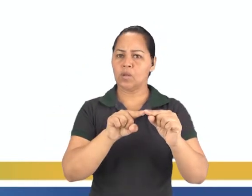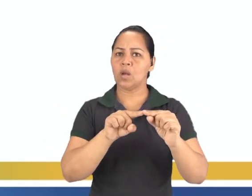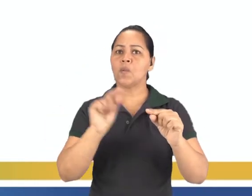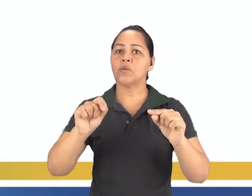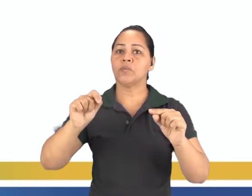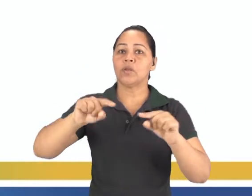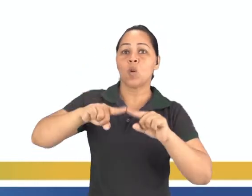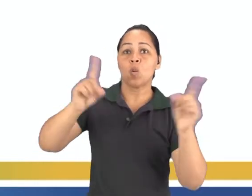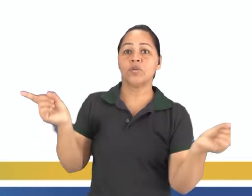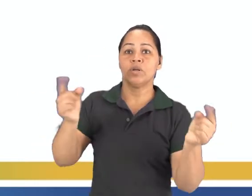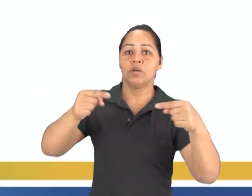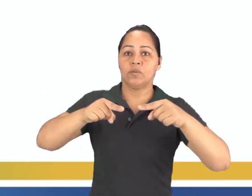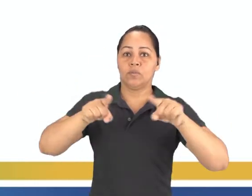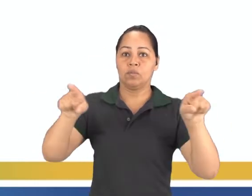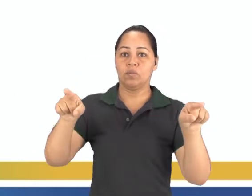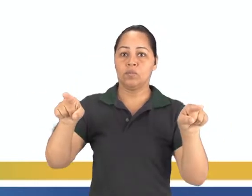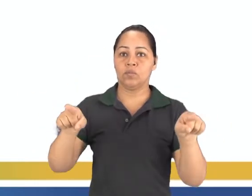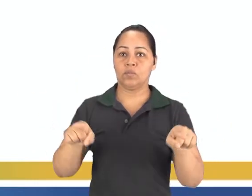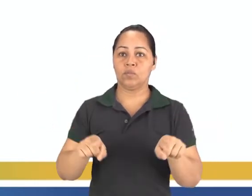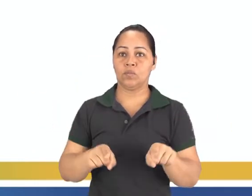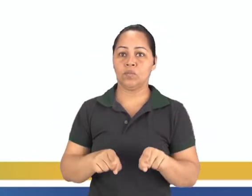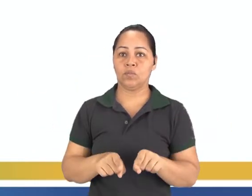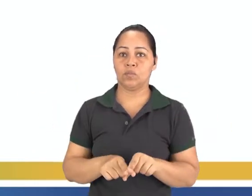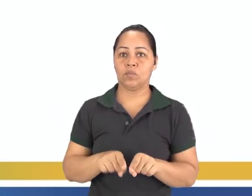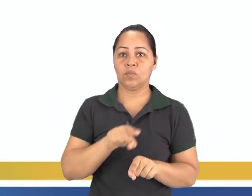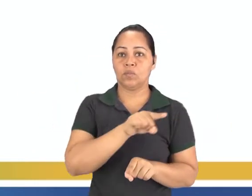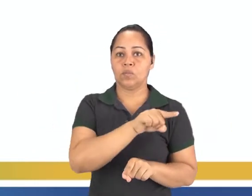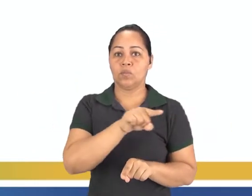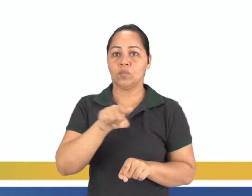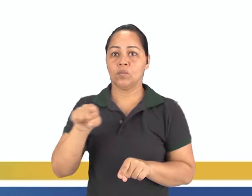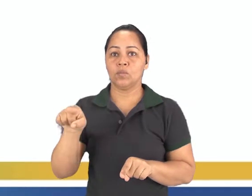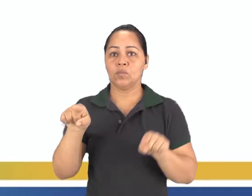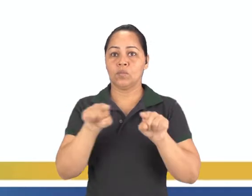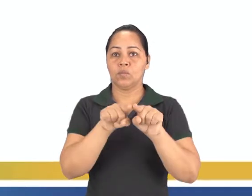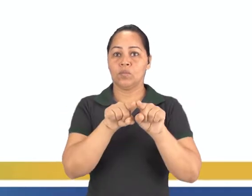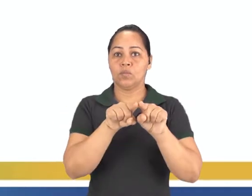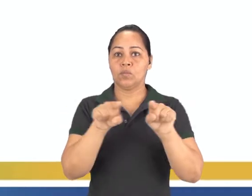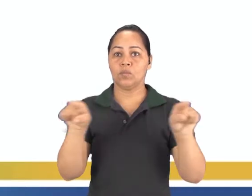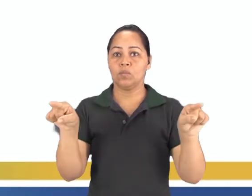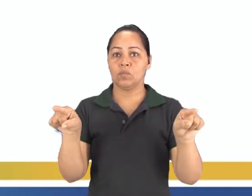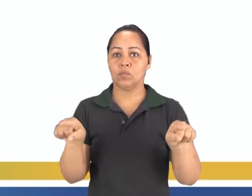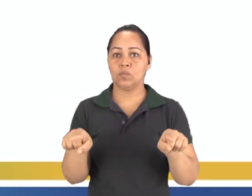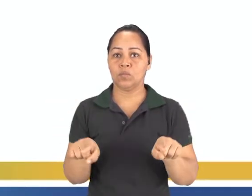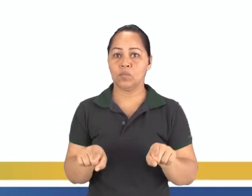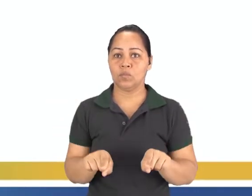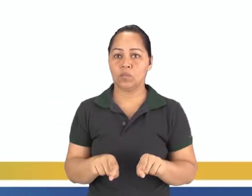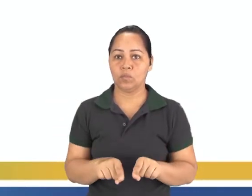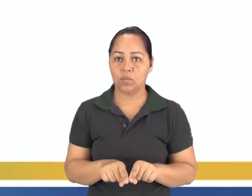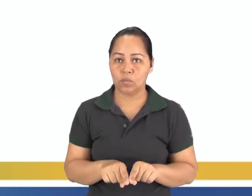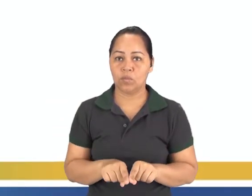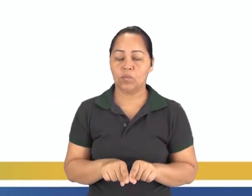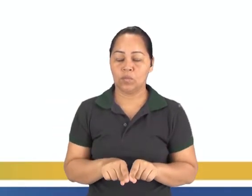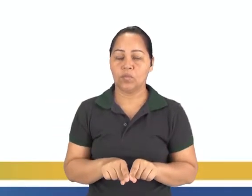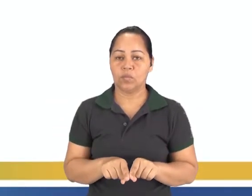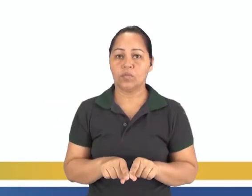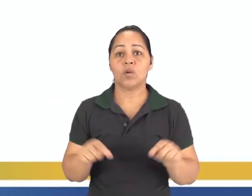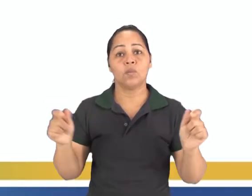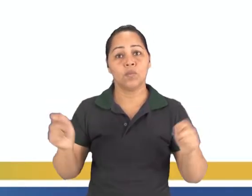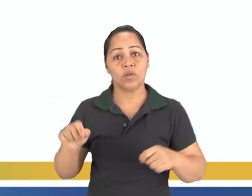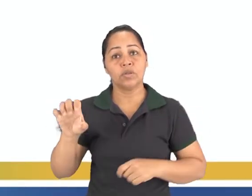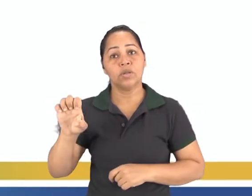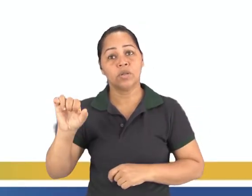dois triângulos, o eixo de simetria, né, aparece abaixo da figura, perceberam? Então, o eixo de simetria, ele pode